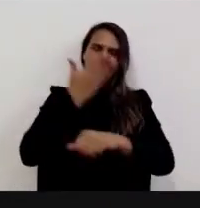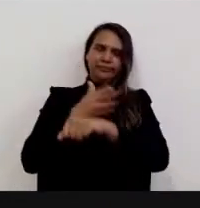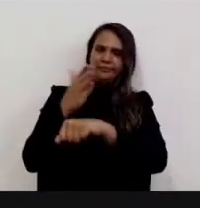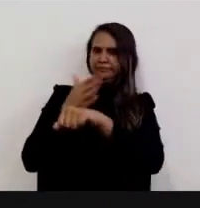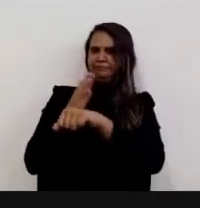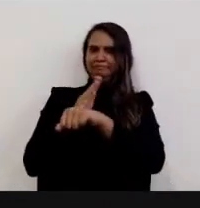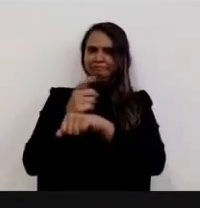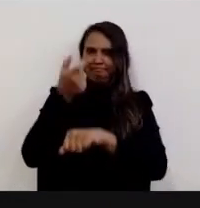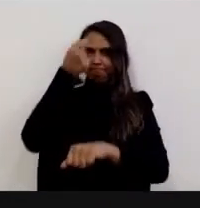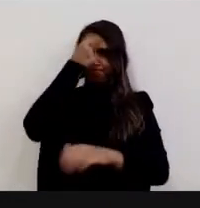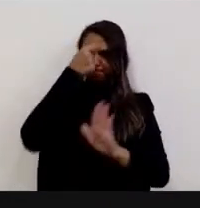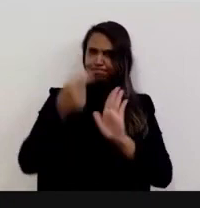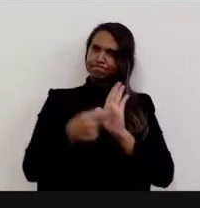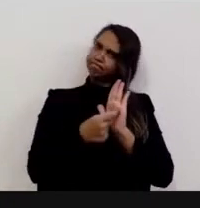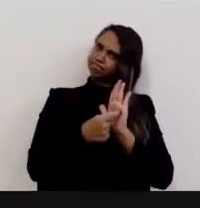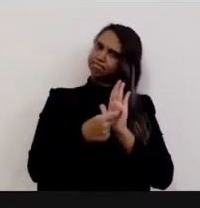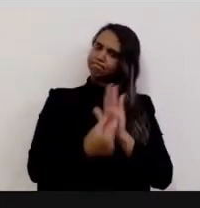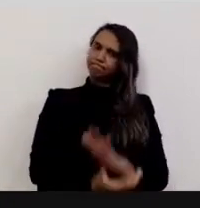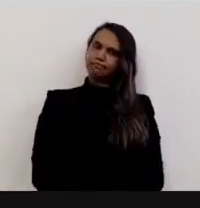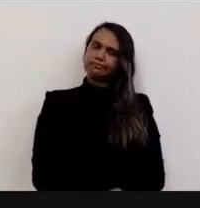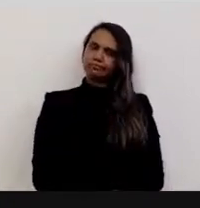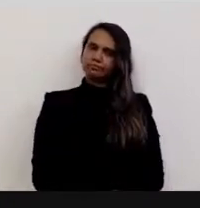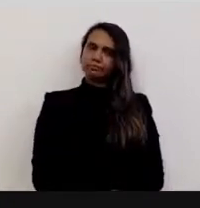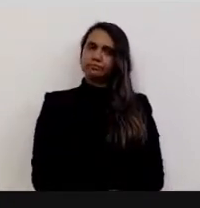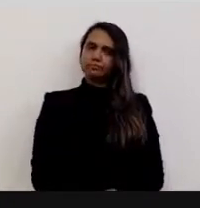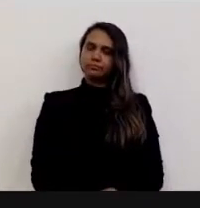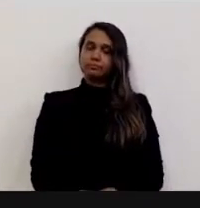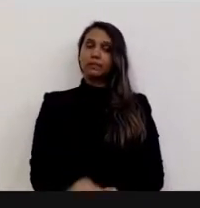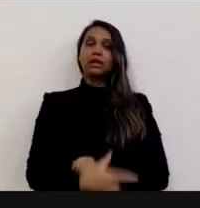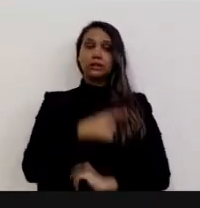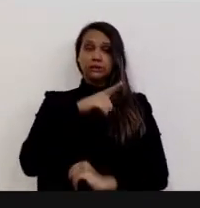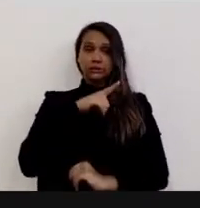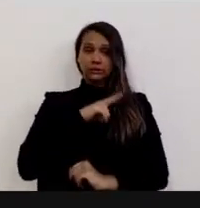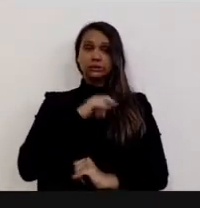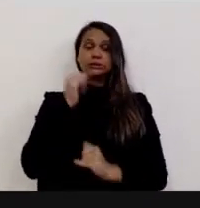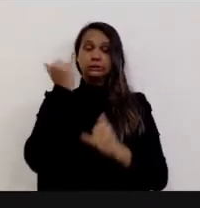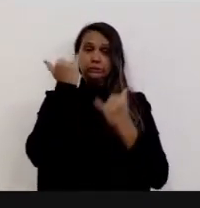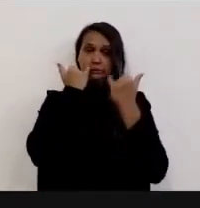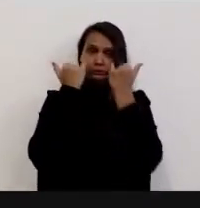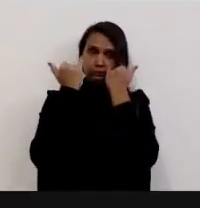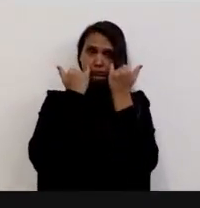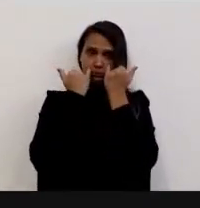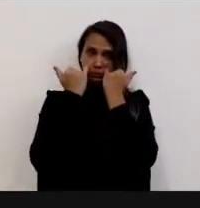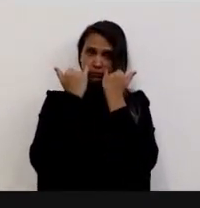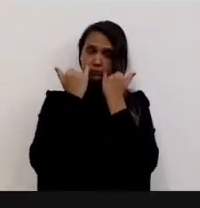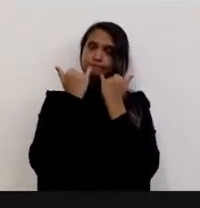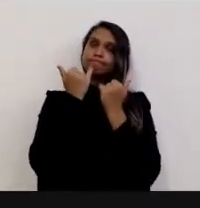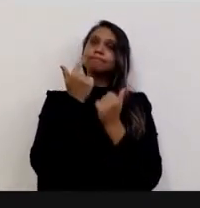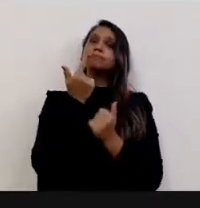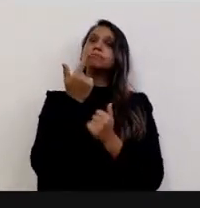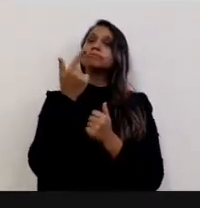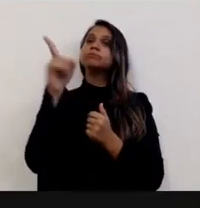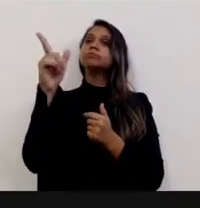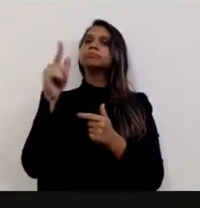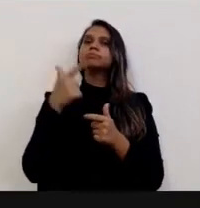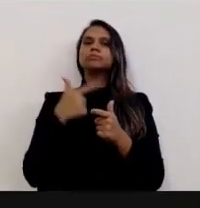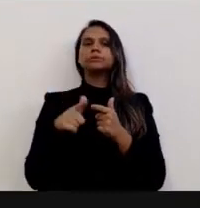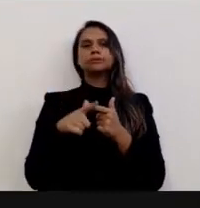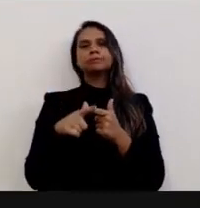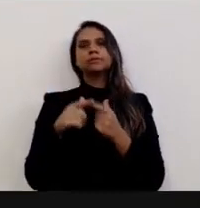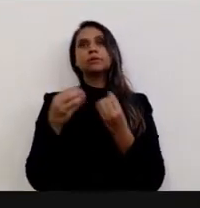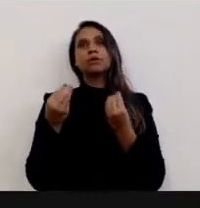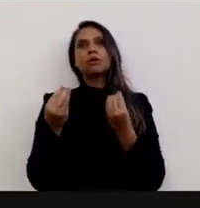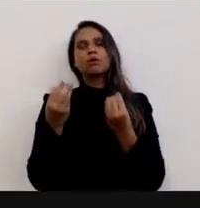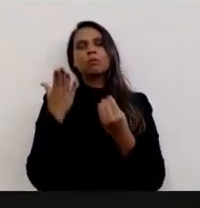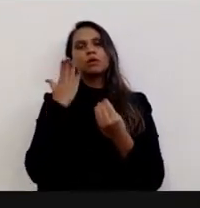da inteligência. E aí, tendo esses dados, surgiu um outro problema na pesquisa. Como determinar